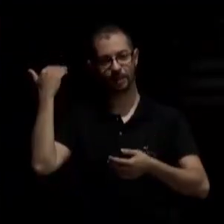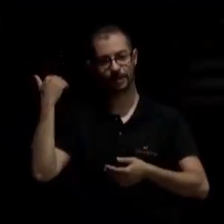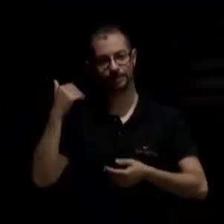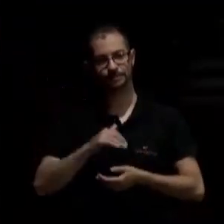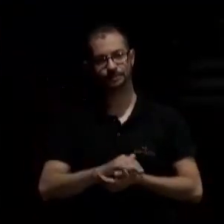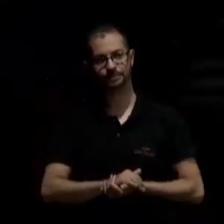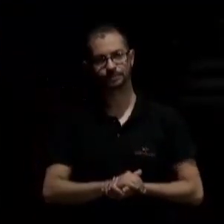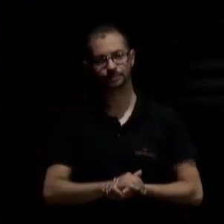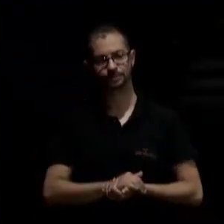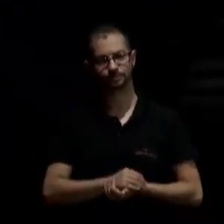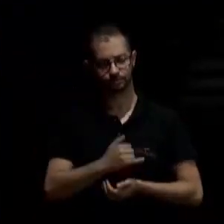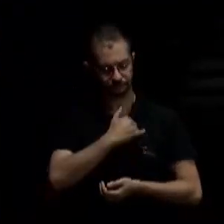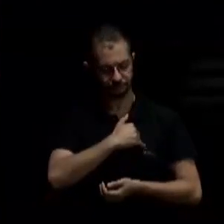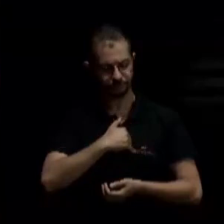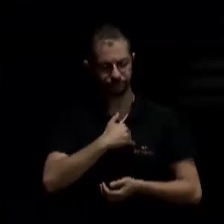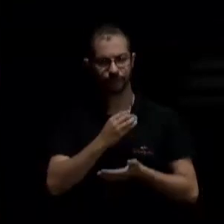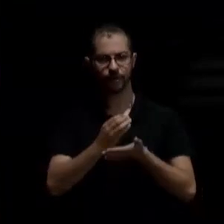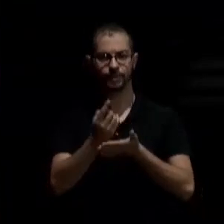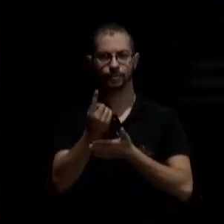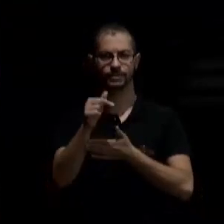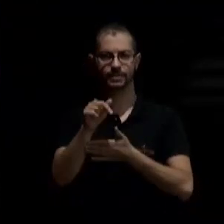João 17:15.